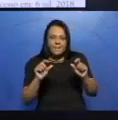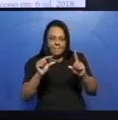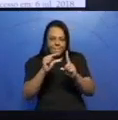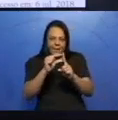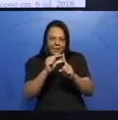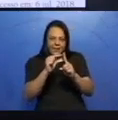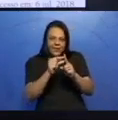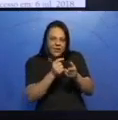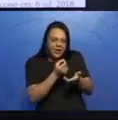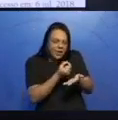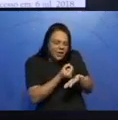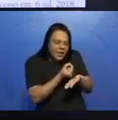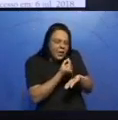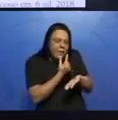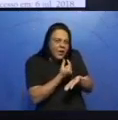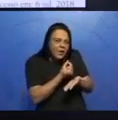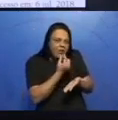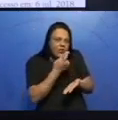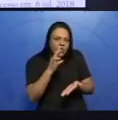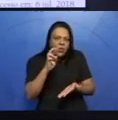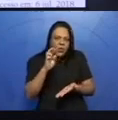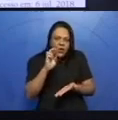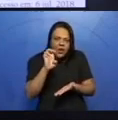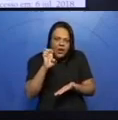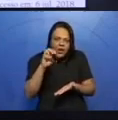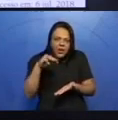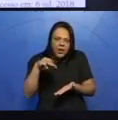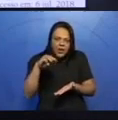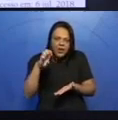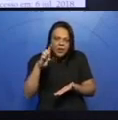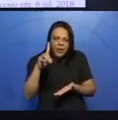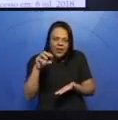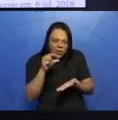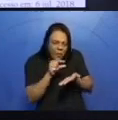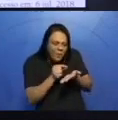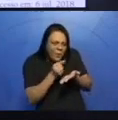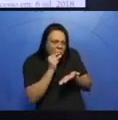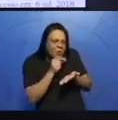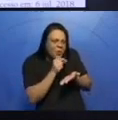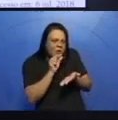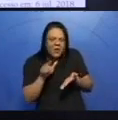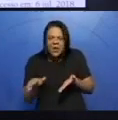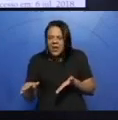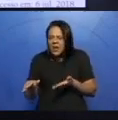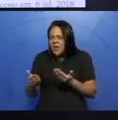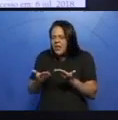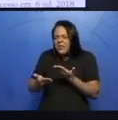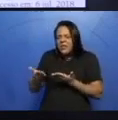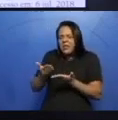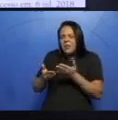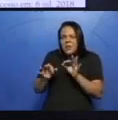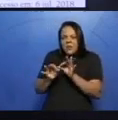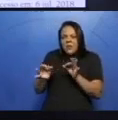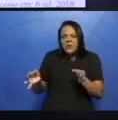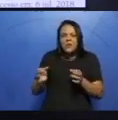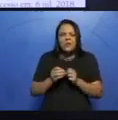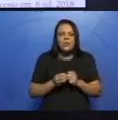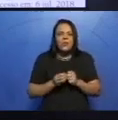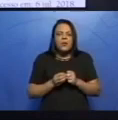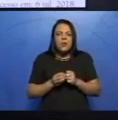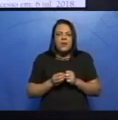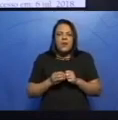remédio, significa tratamento rotineiro, simples. Toma um remedinho, né? Olha lá. Toma um remedinho para sarar da